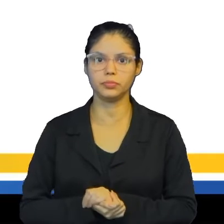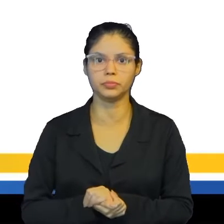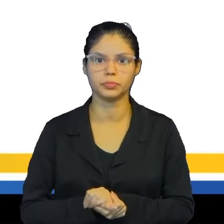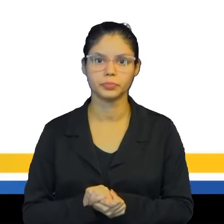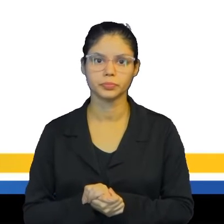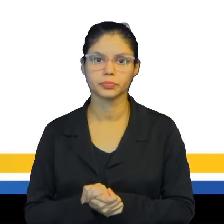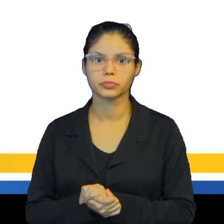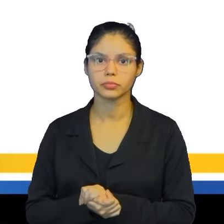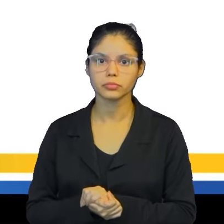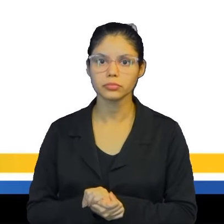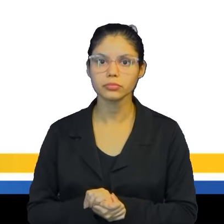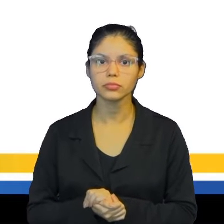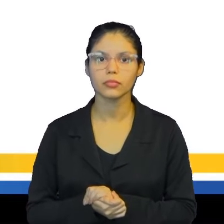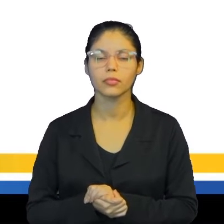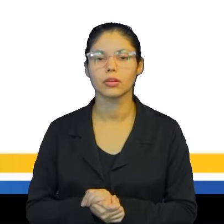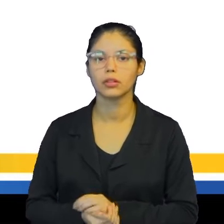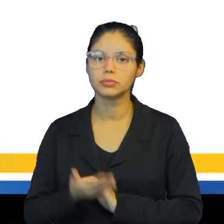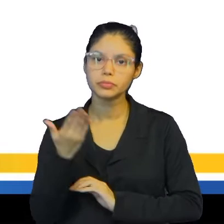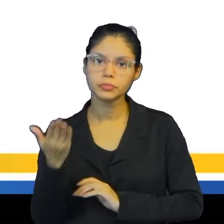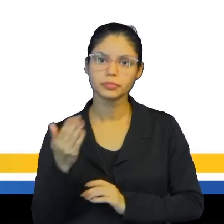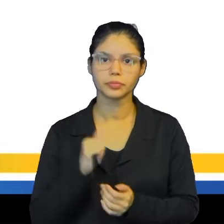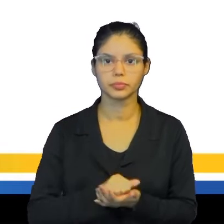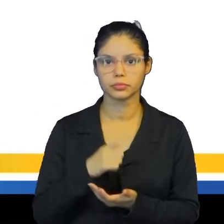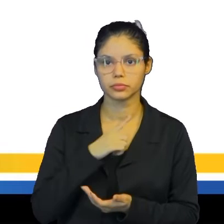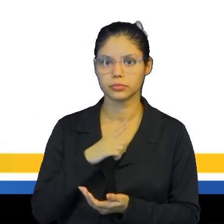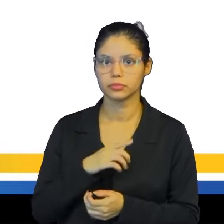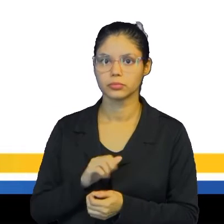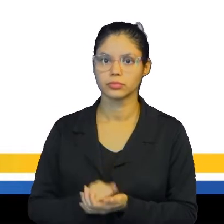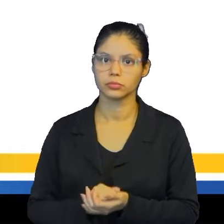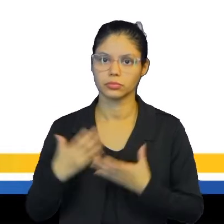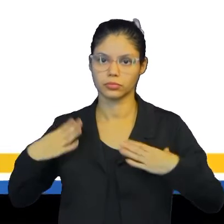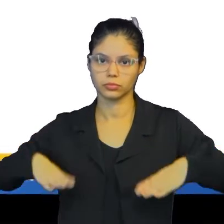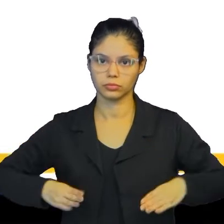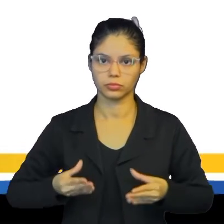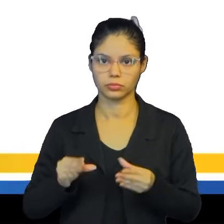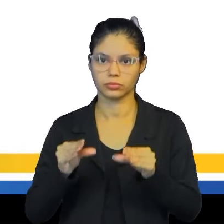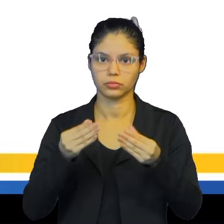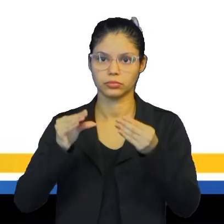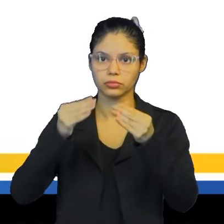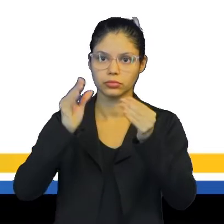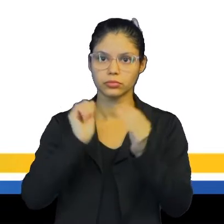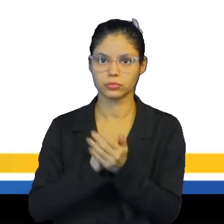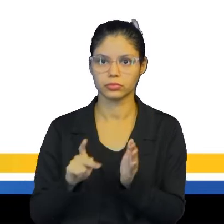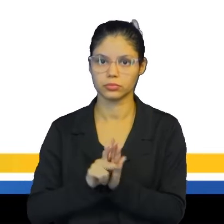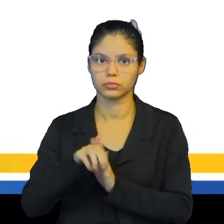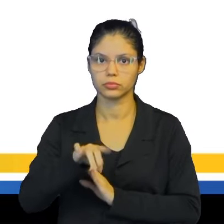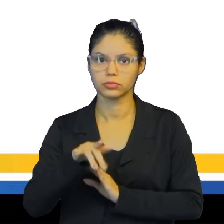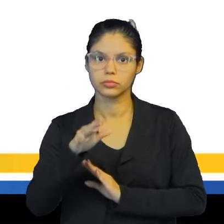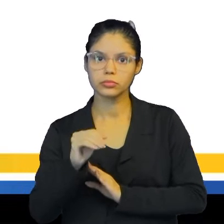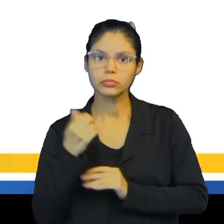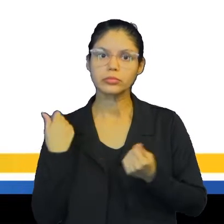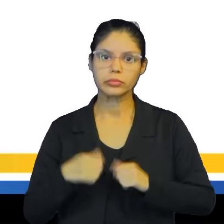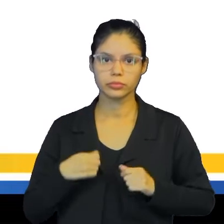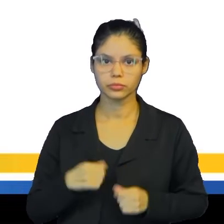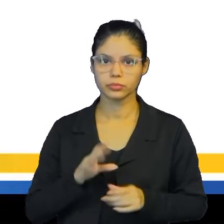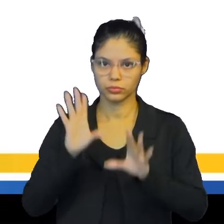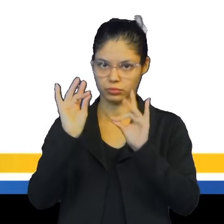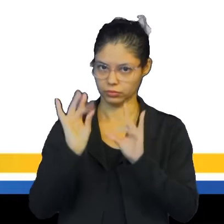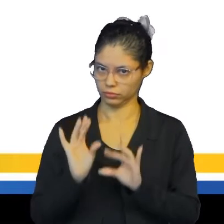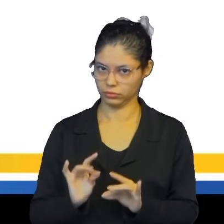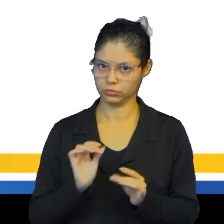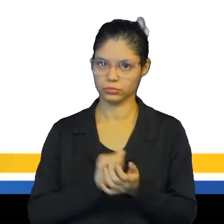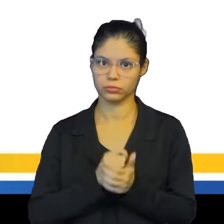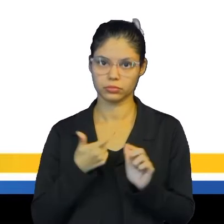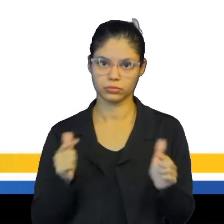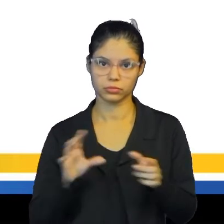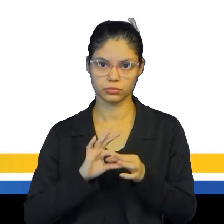tá? Esse tipo de modelagem consiste em uma forma escultural de desenvolver o modelo, tá? Com precisão,